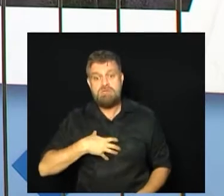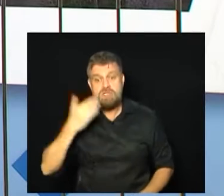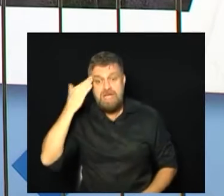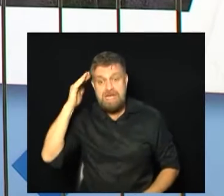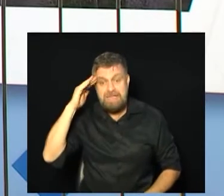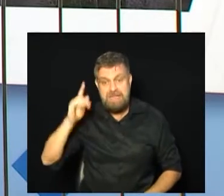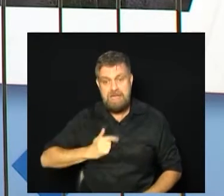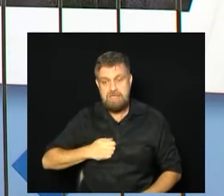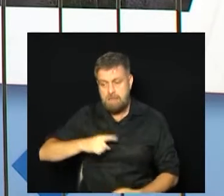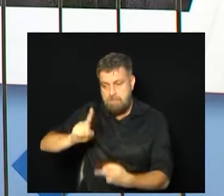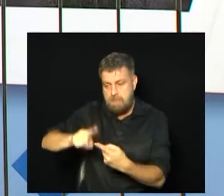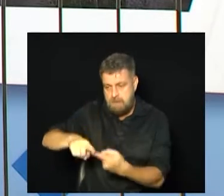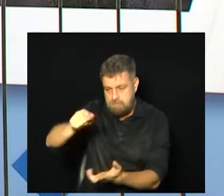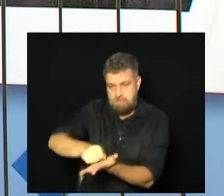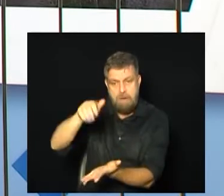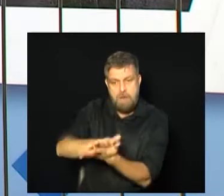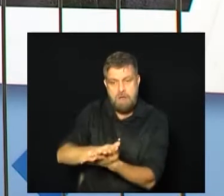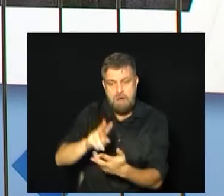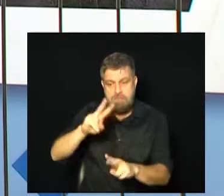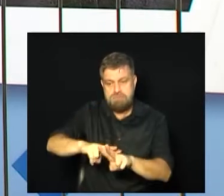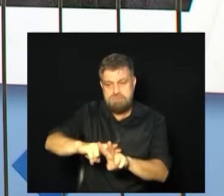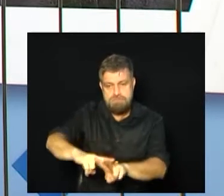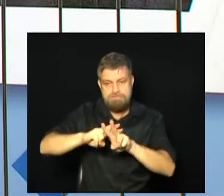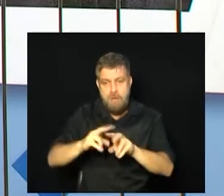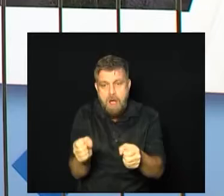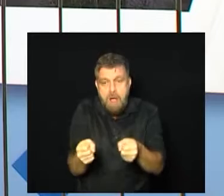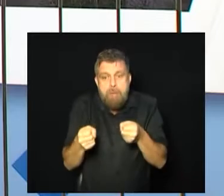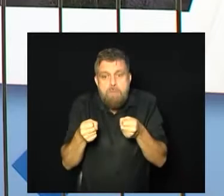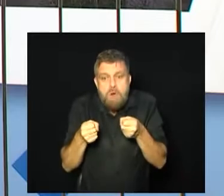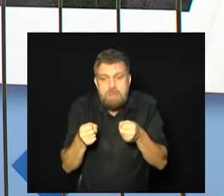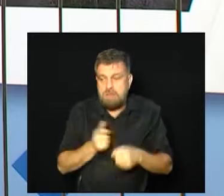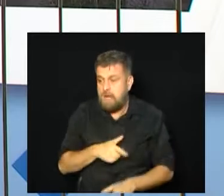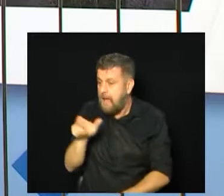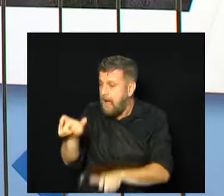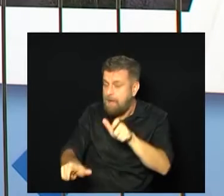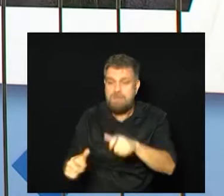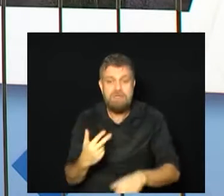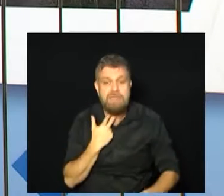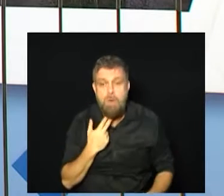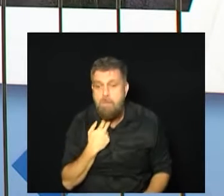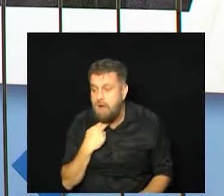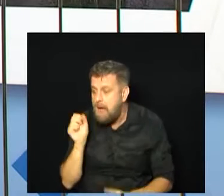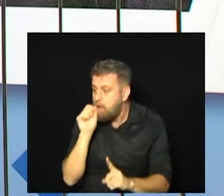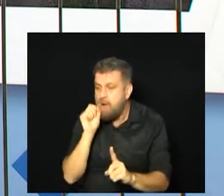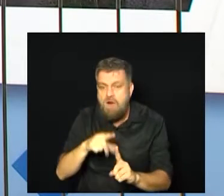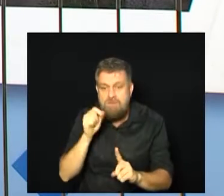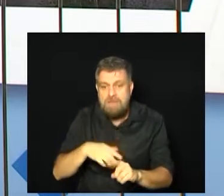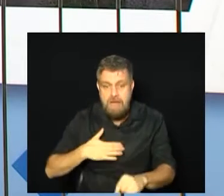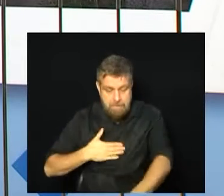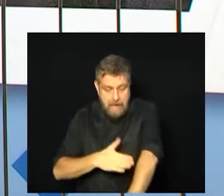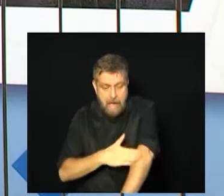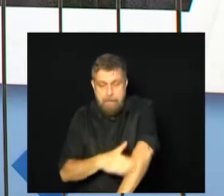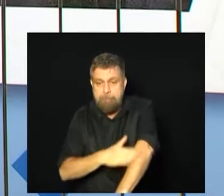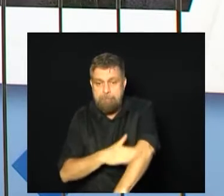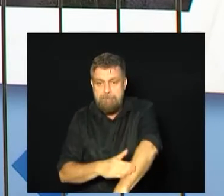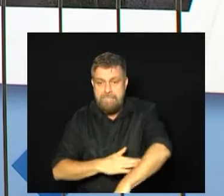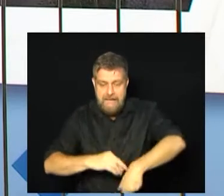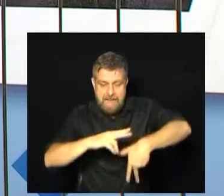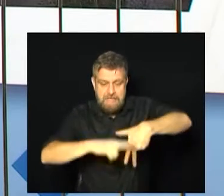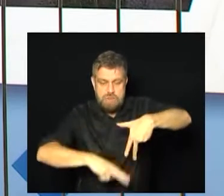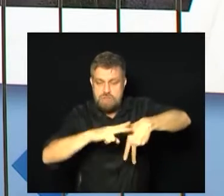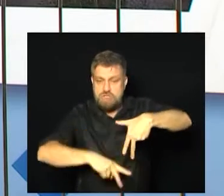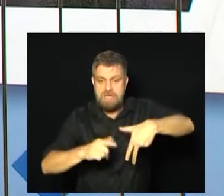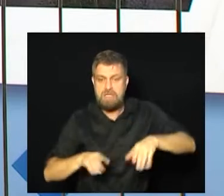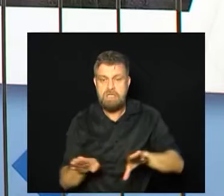é sendo punidas, de que isso é um crime. As pessoas não têm o direito de ofender a outra pela cor da pele, gênero ou